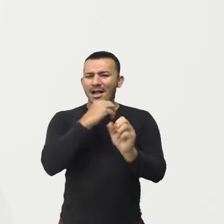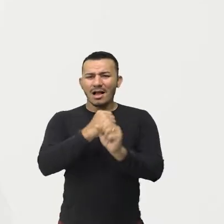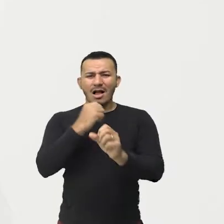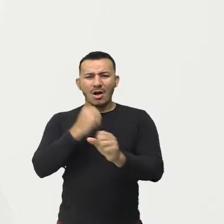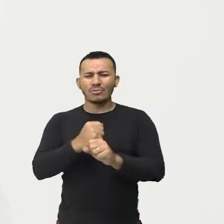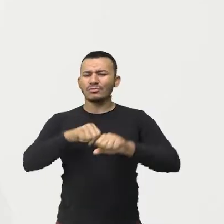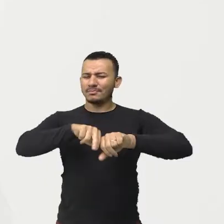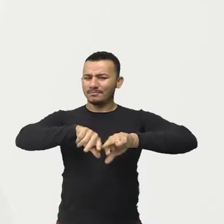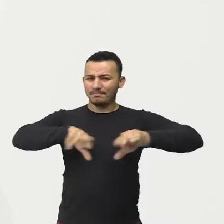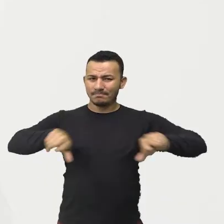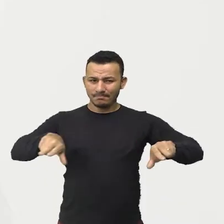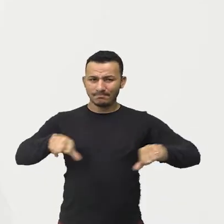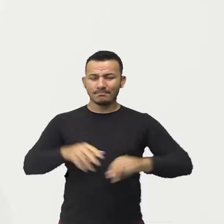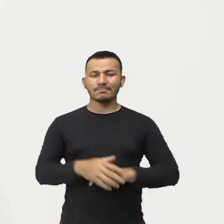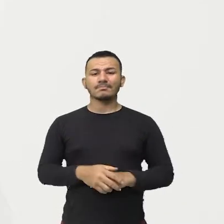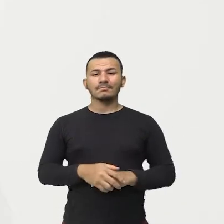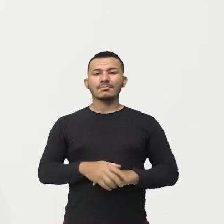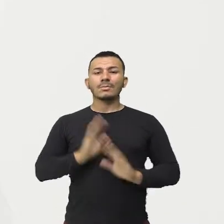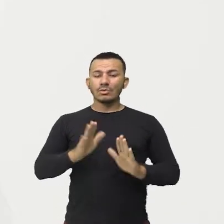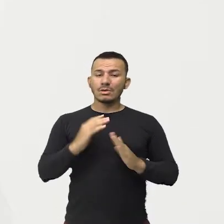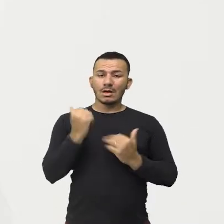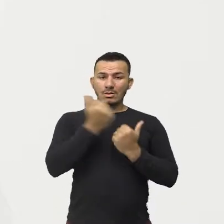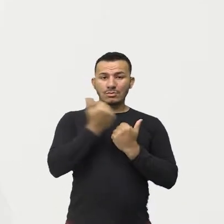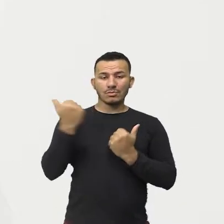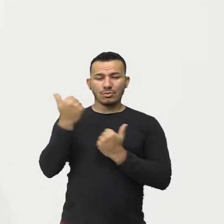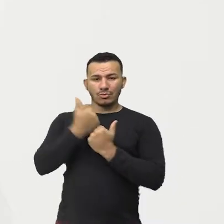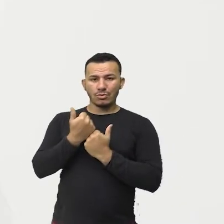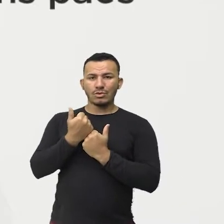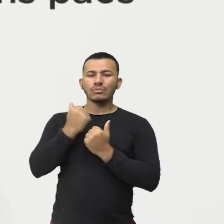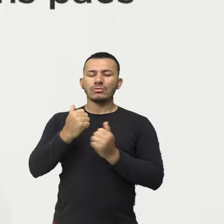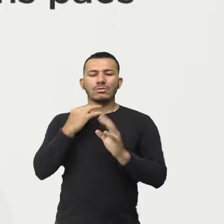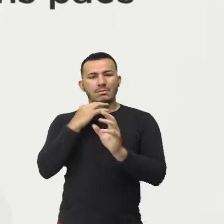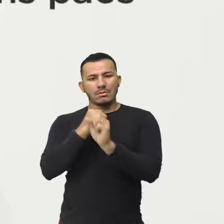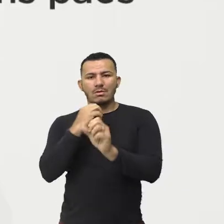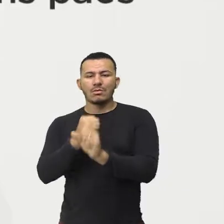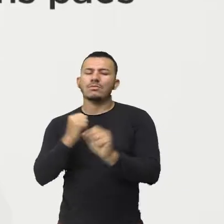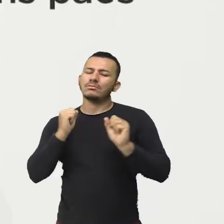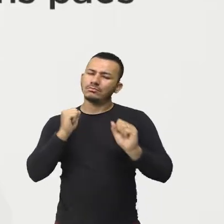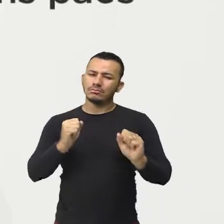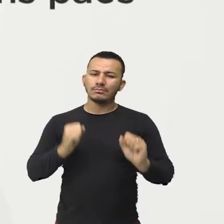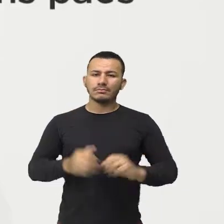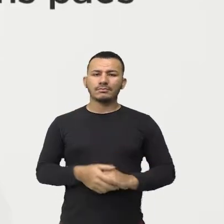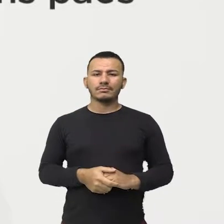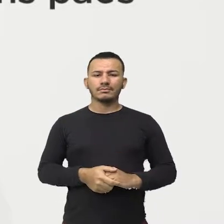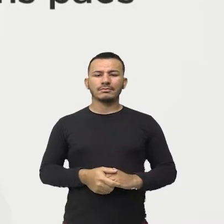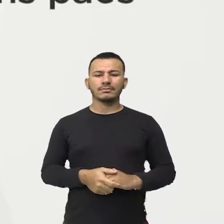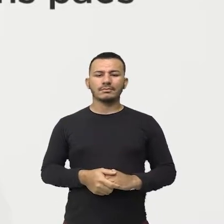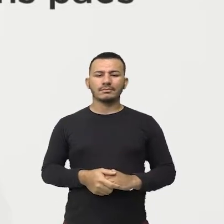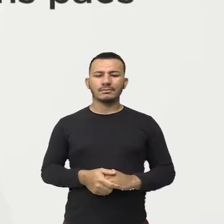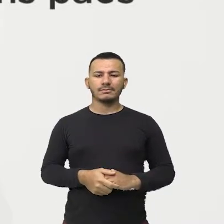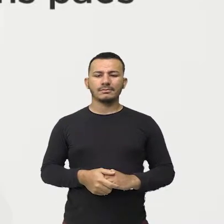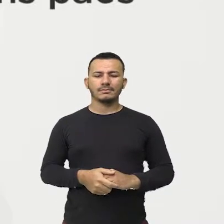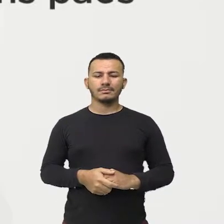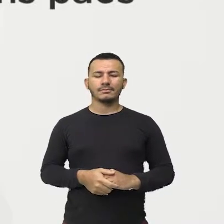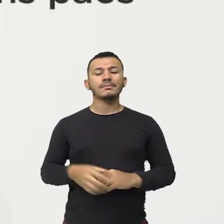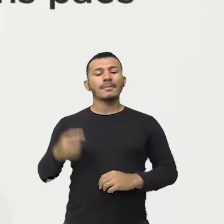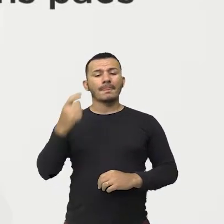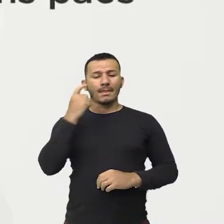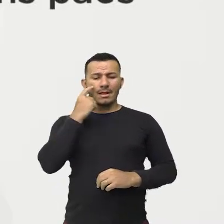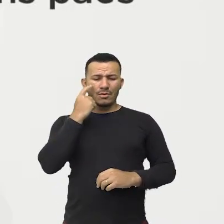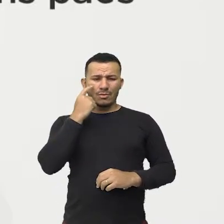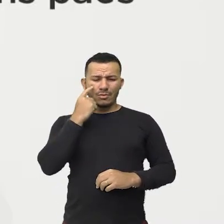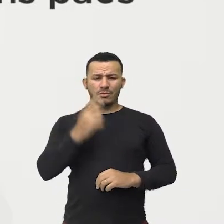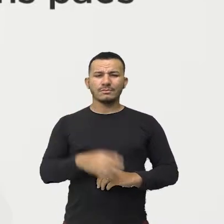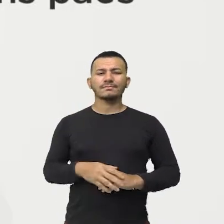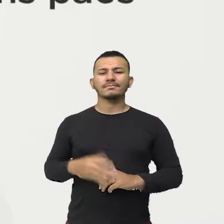cálculos numéricos. Após a substituição, aplica aí tudo que a gente já aprendeu em cálculo numérico. Beleza? Agora, olha só,